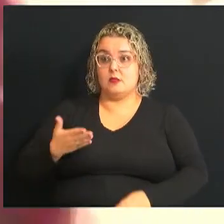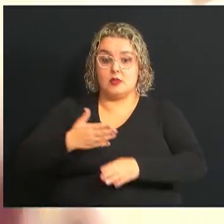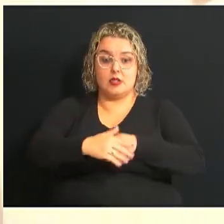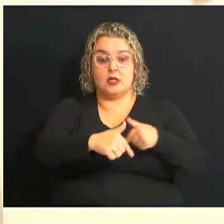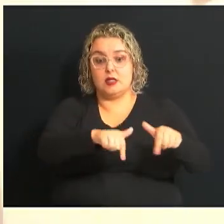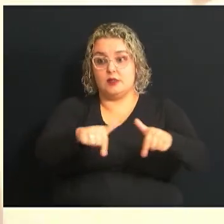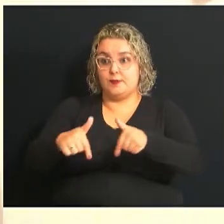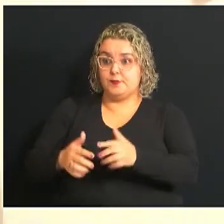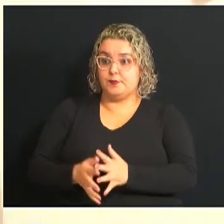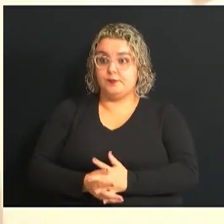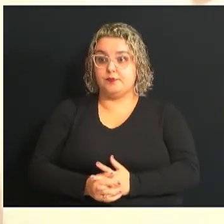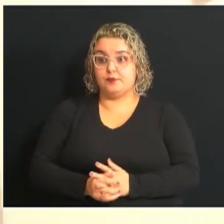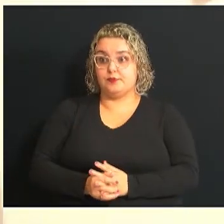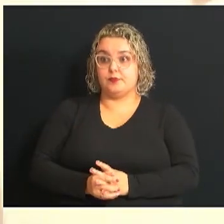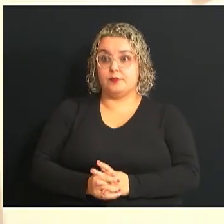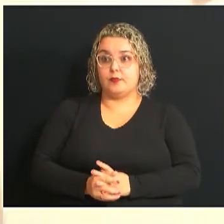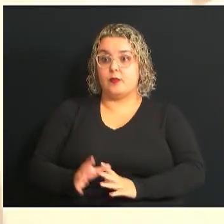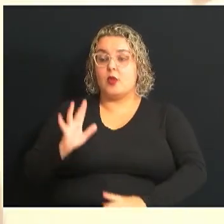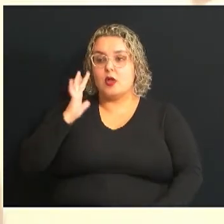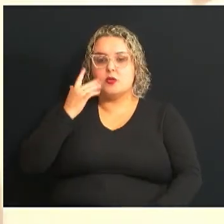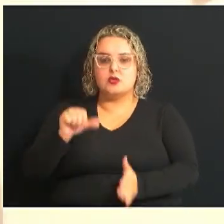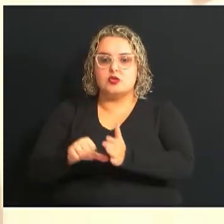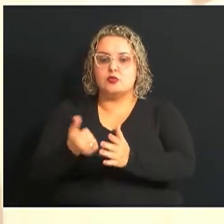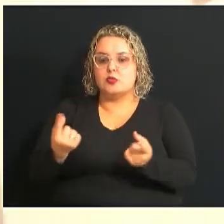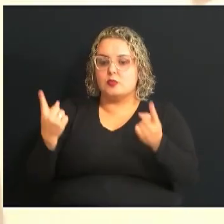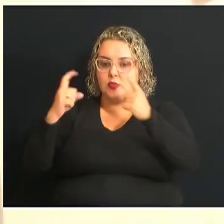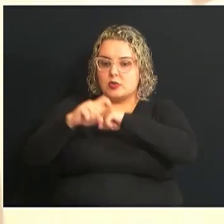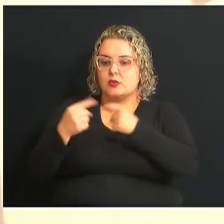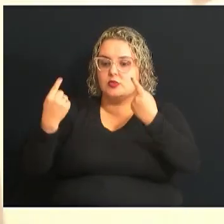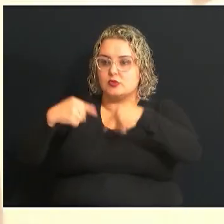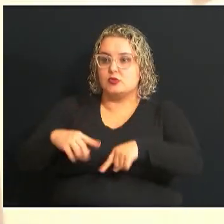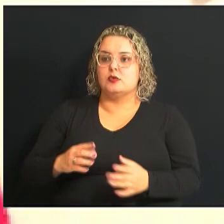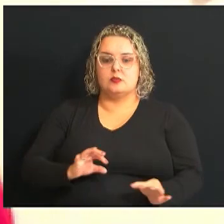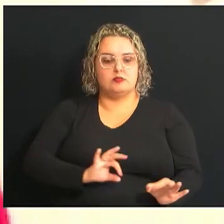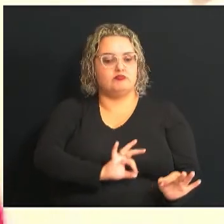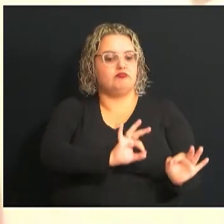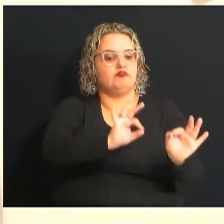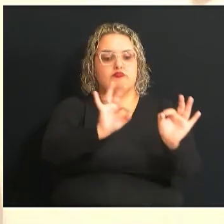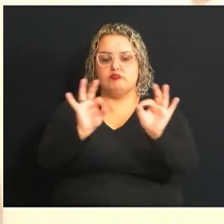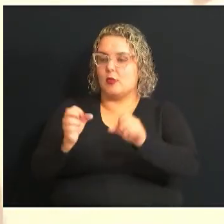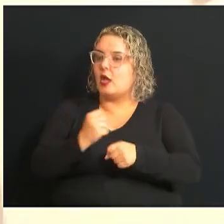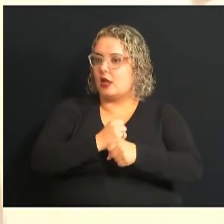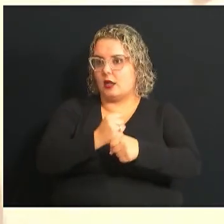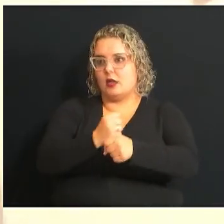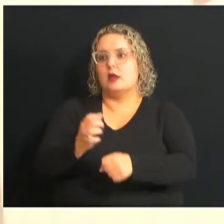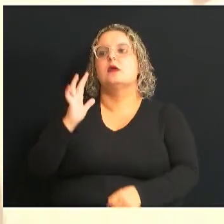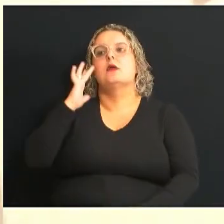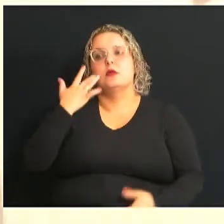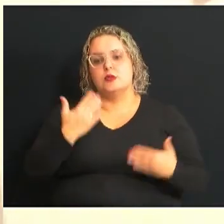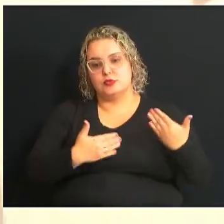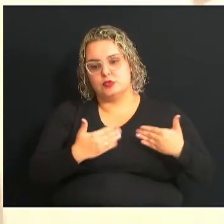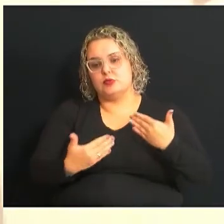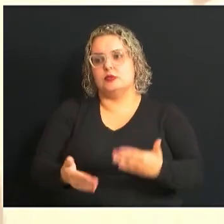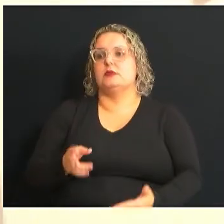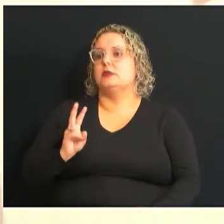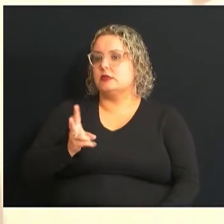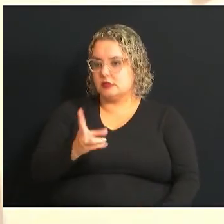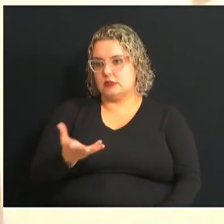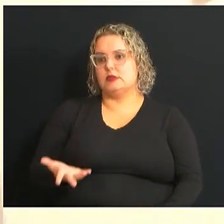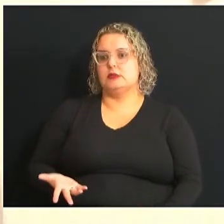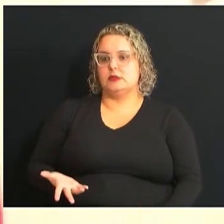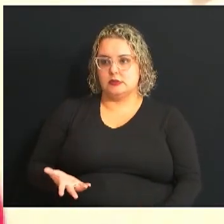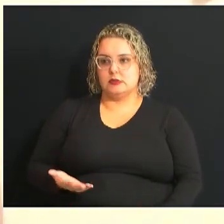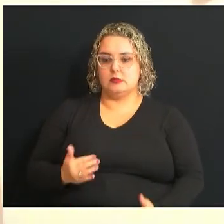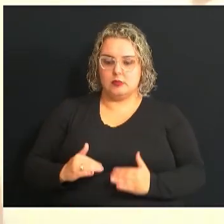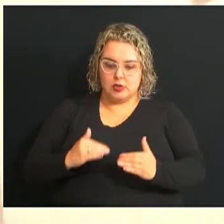trabalho. Então, eu acho que o primeiro desafio, e o que me acompanhou por anos, né, porque eu acho que é um processo, a gente está sempre em